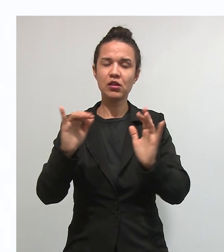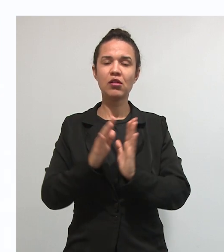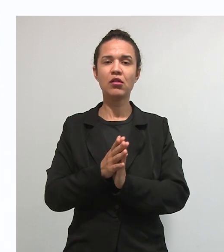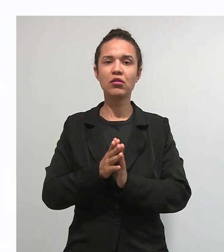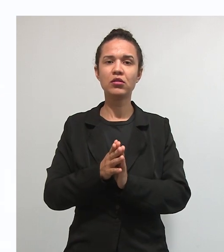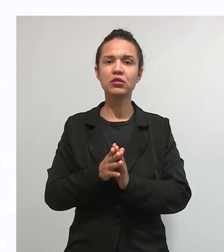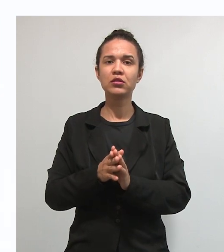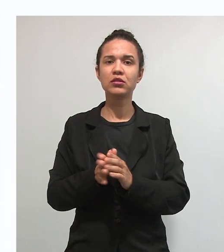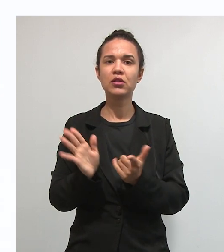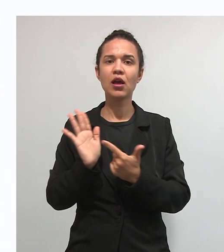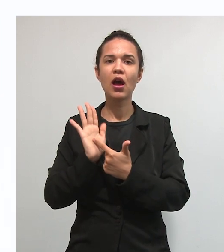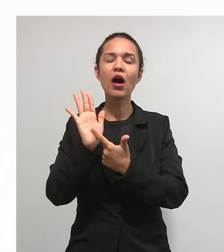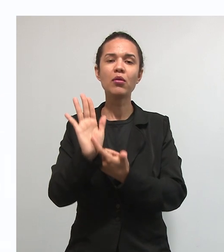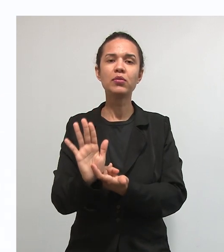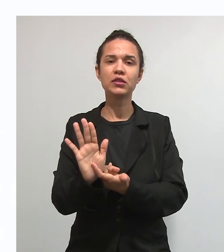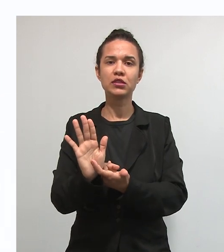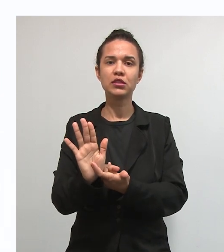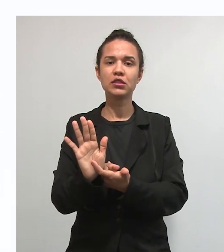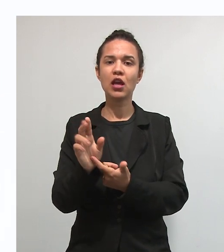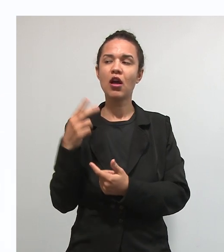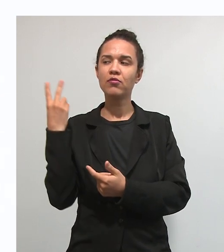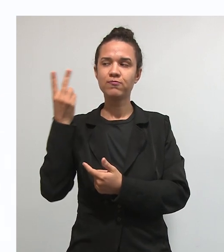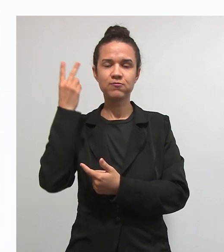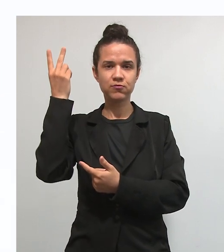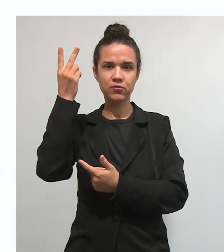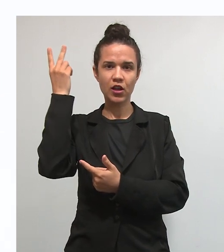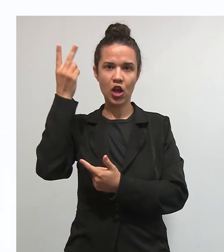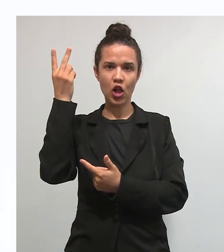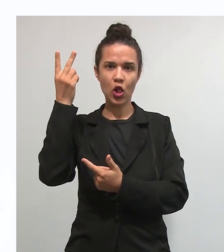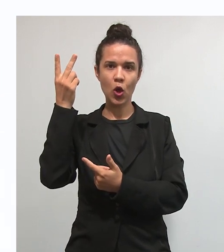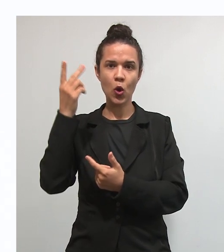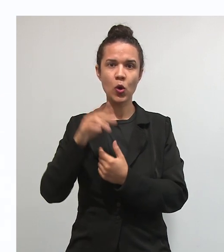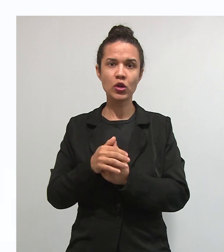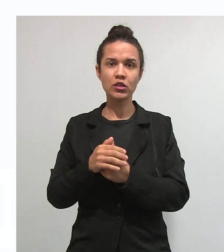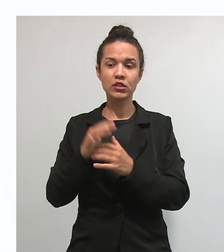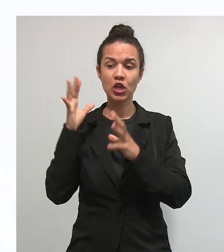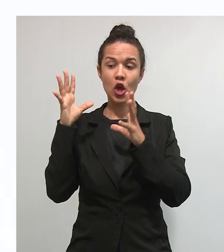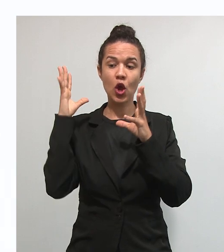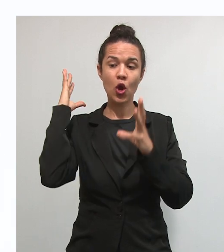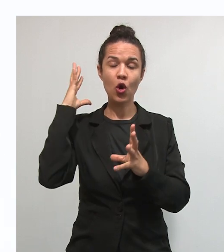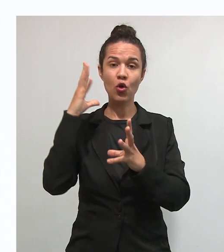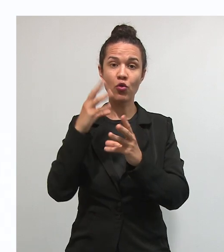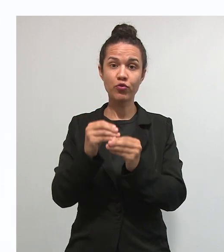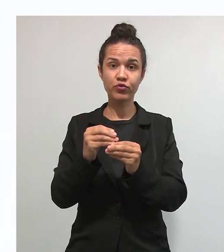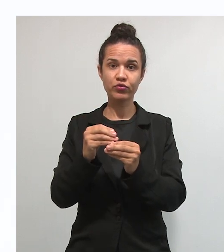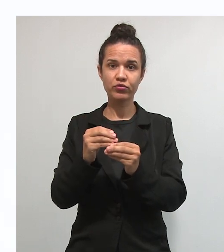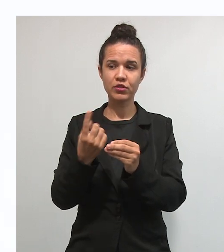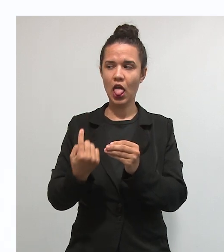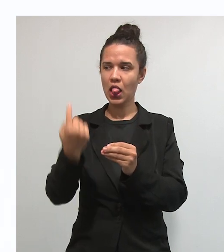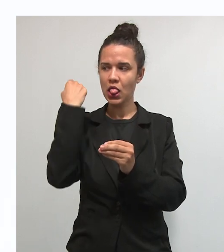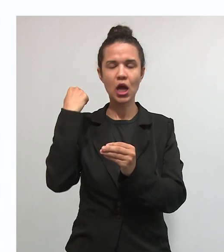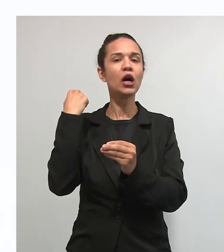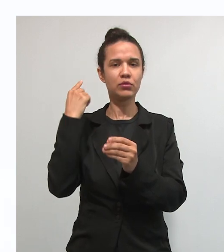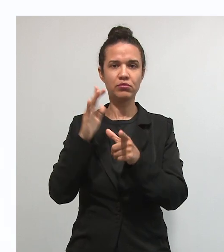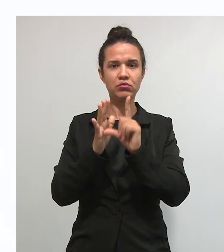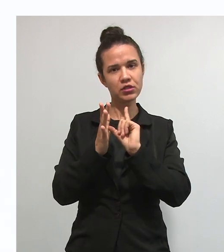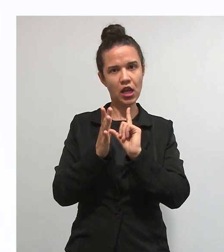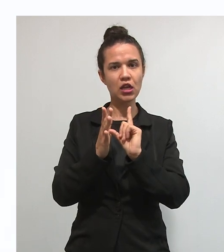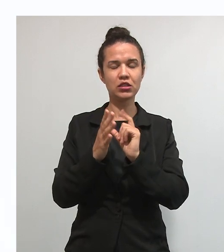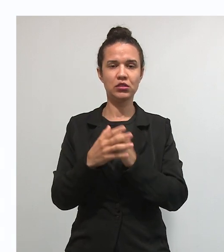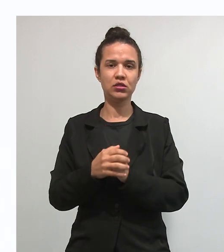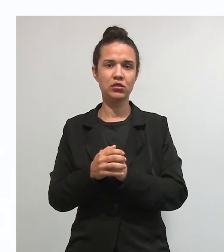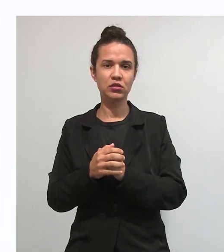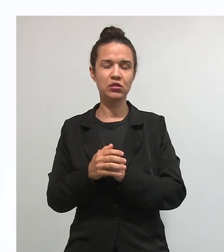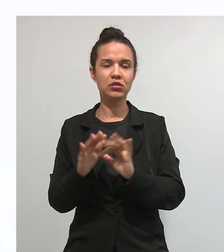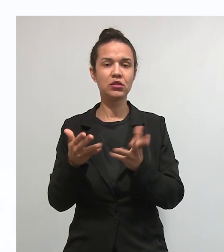apresentação dos valores correspondentes ao período anterior. nós vamos ver que se